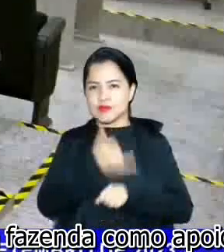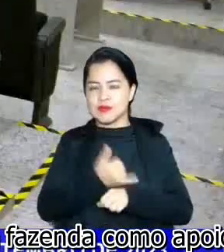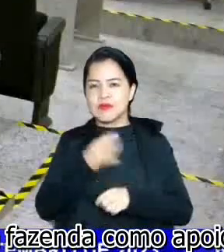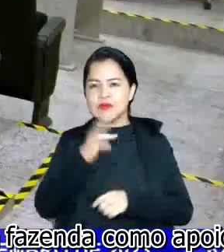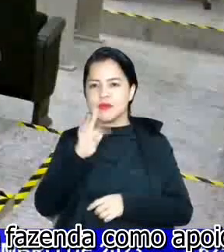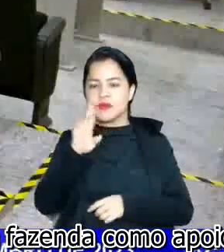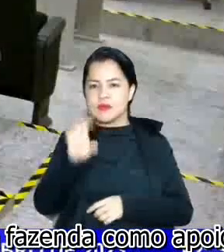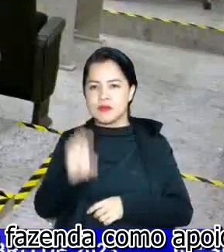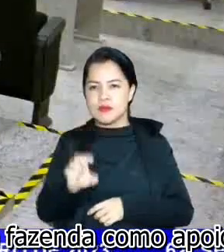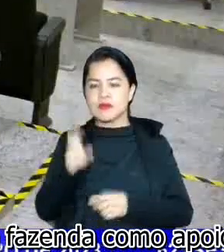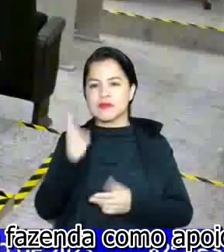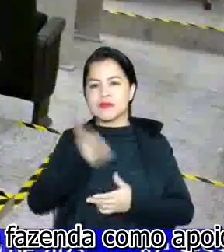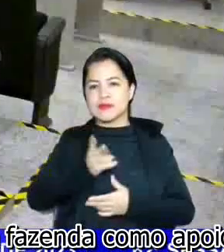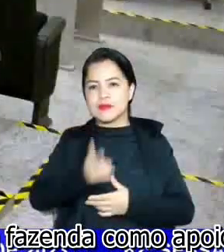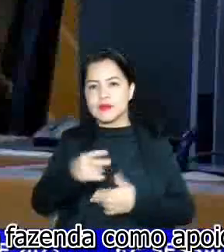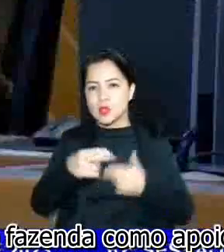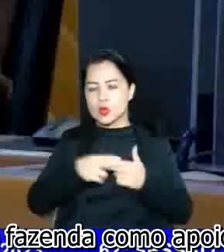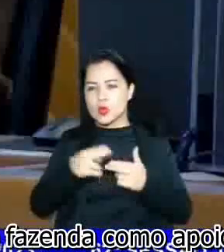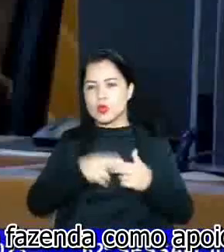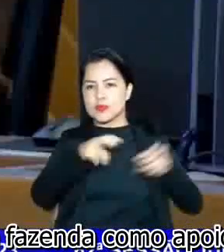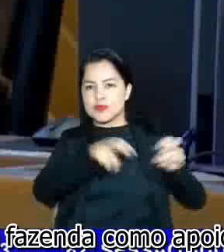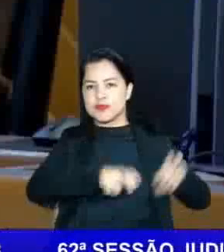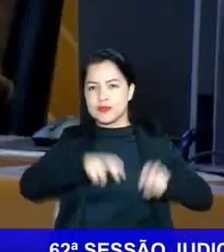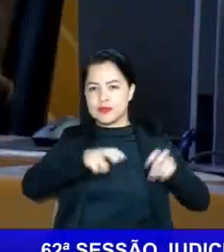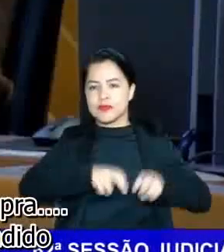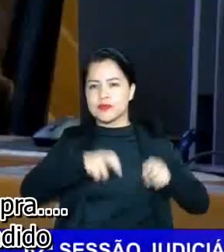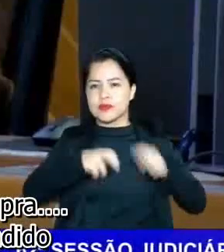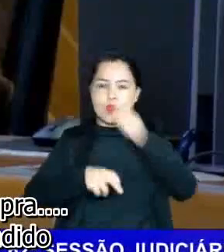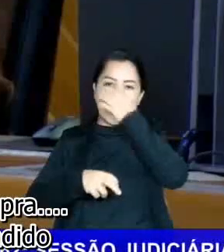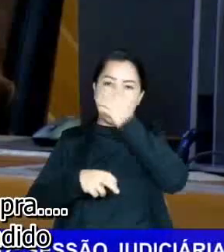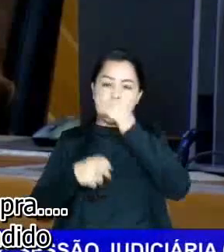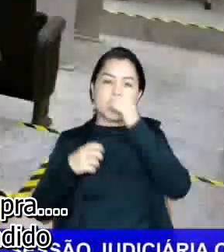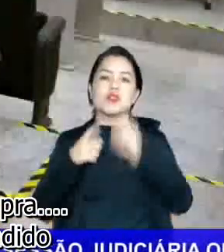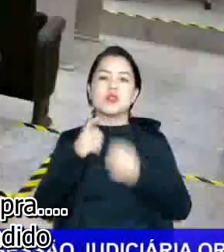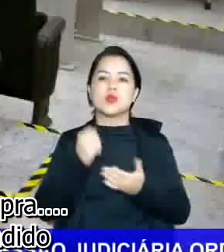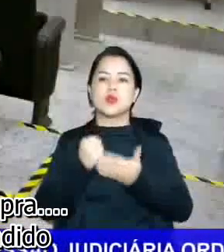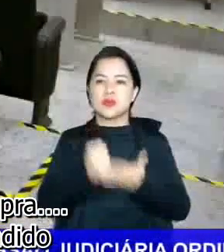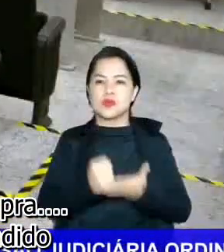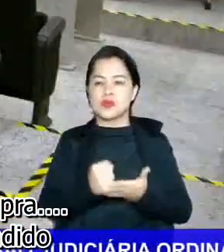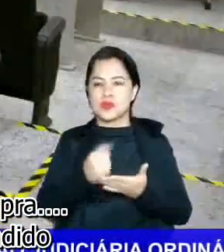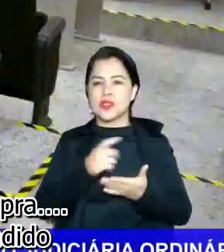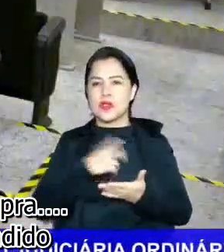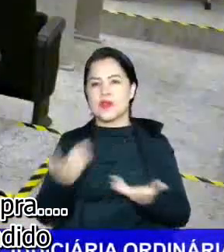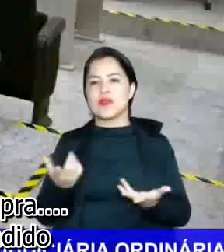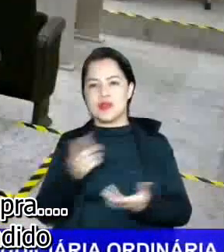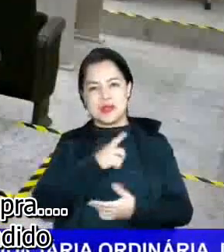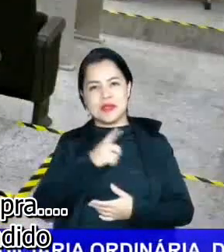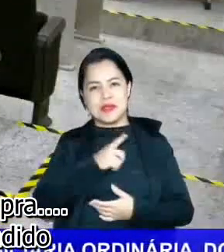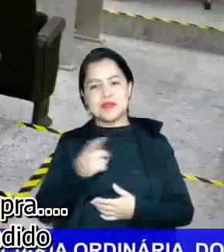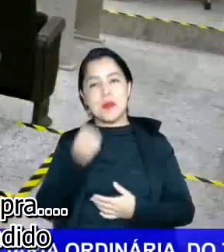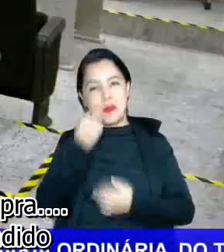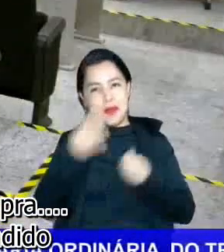Rosa. O TRE sempre usa a fazenda como apoio. Então qualquer dia vamos fazer lá, providenciar